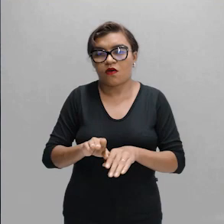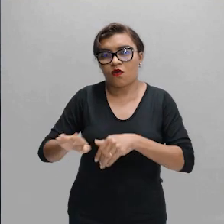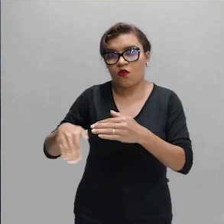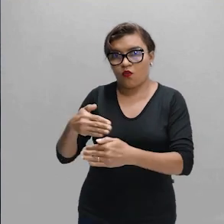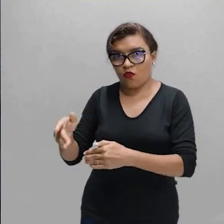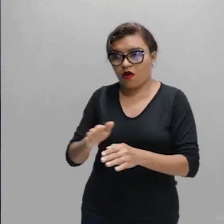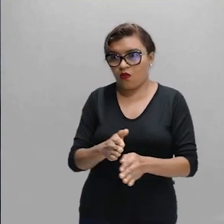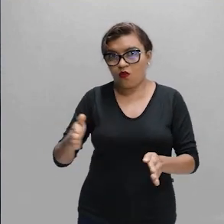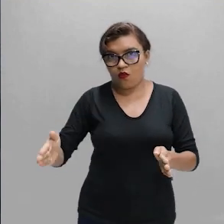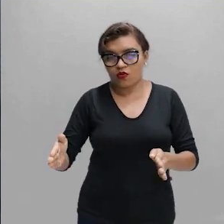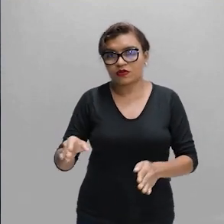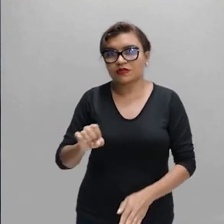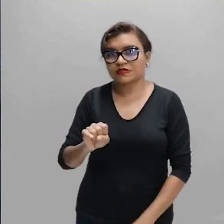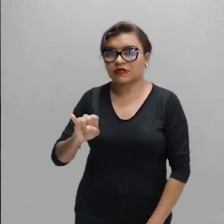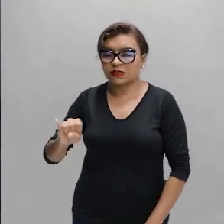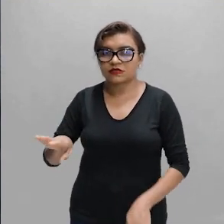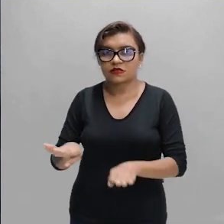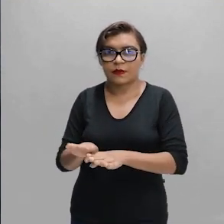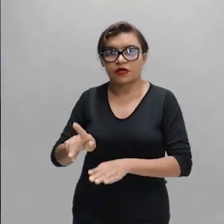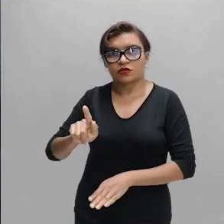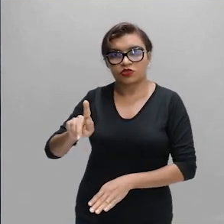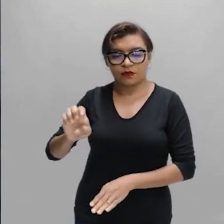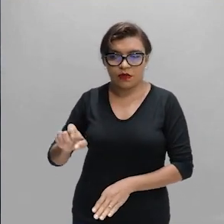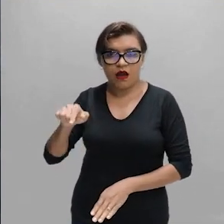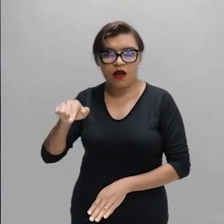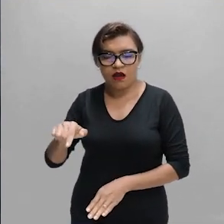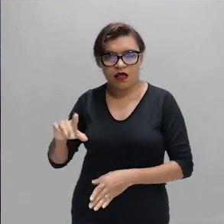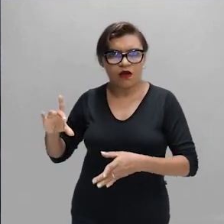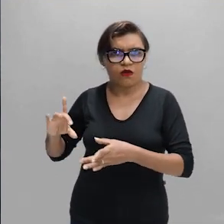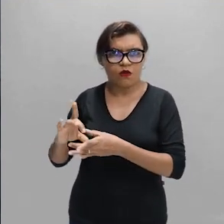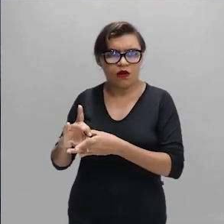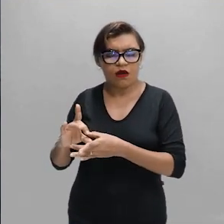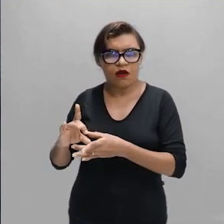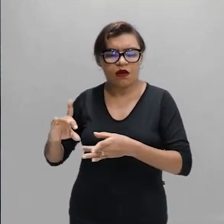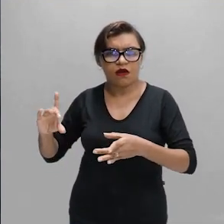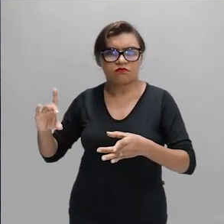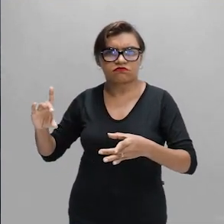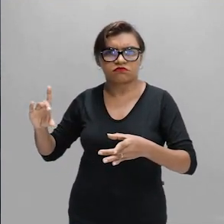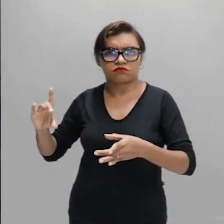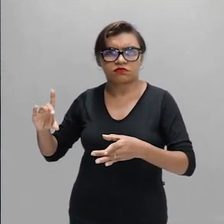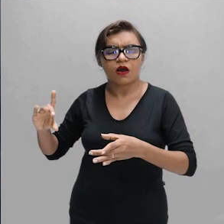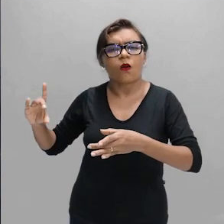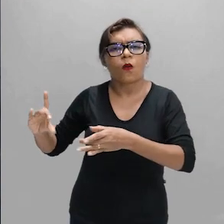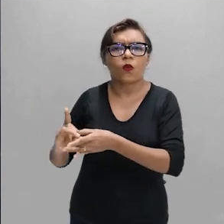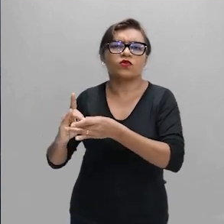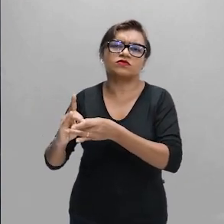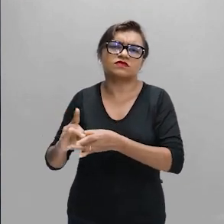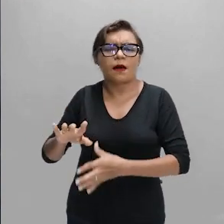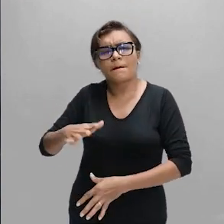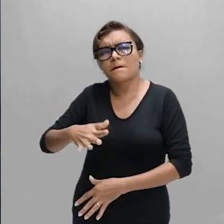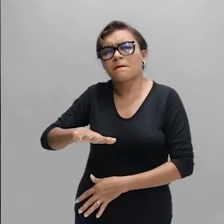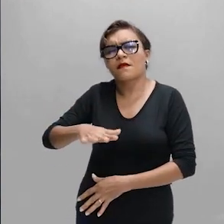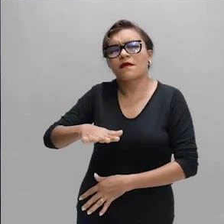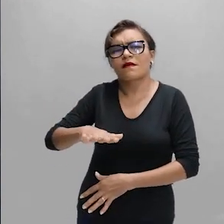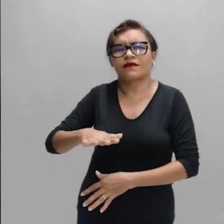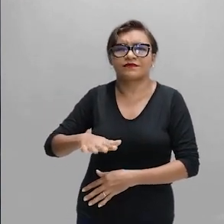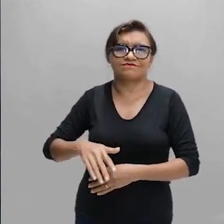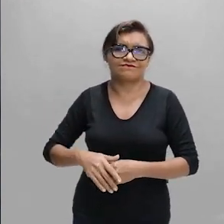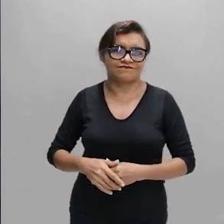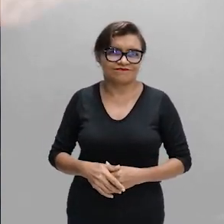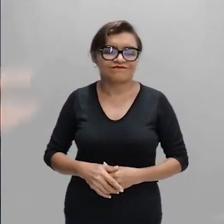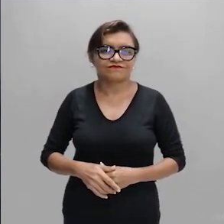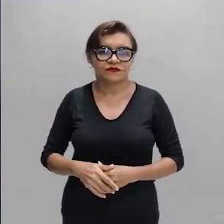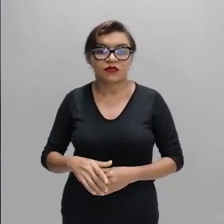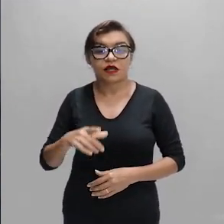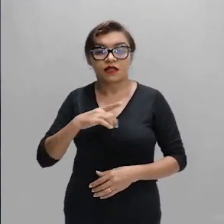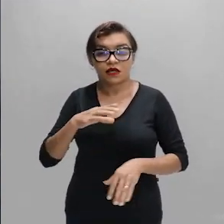germânio, certo? O silício e o germânio já vai ter uma condutividade intermediária, tá ok? E